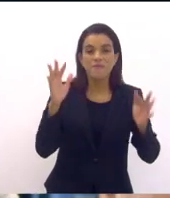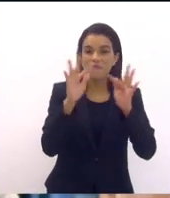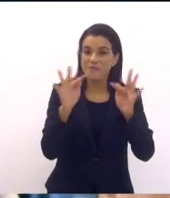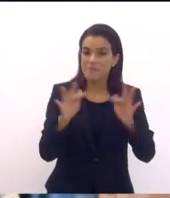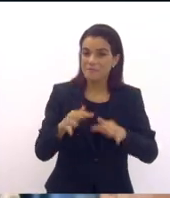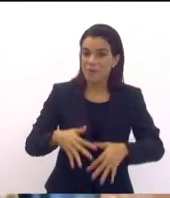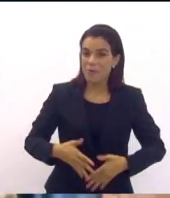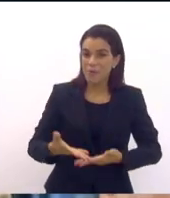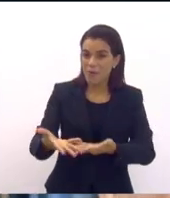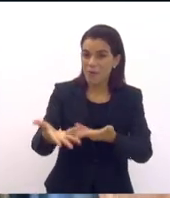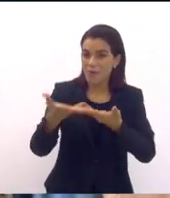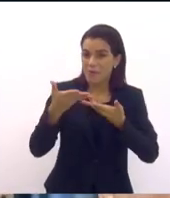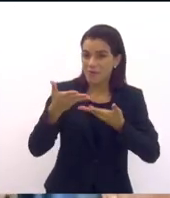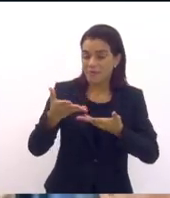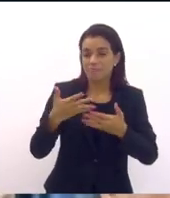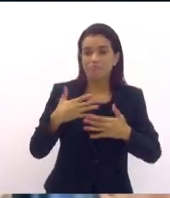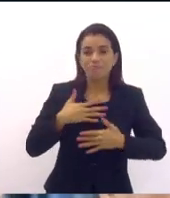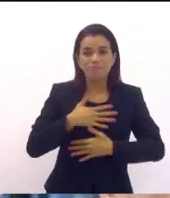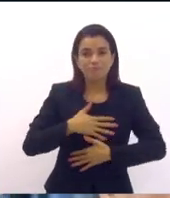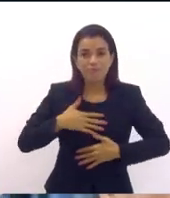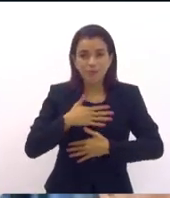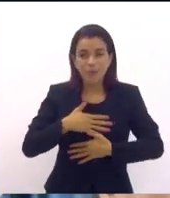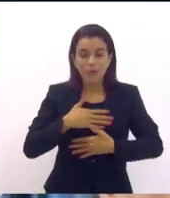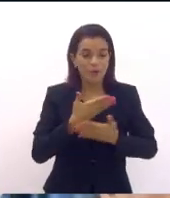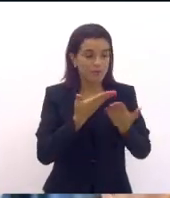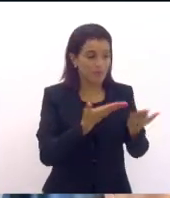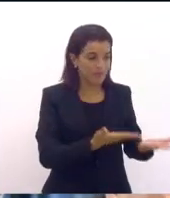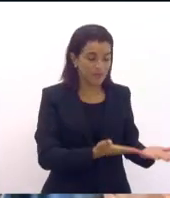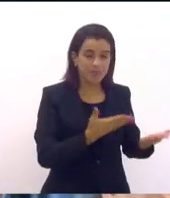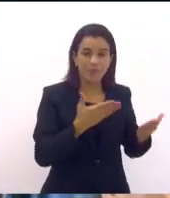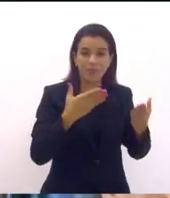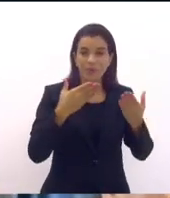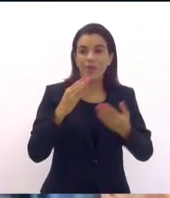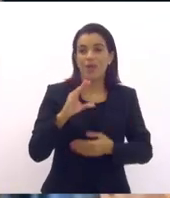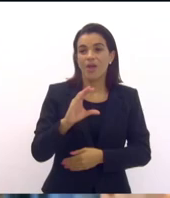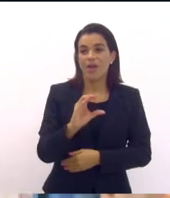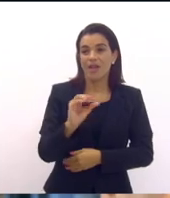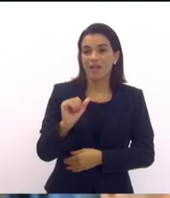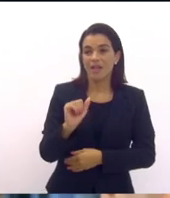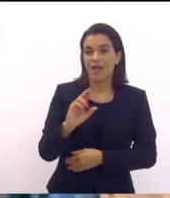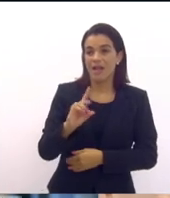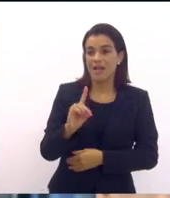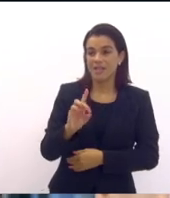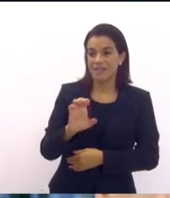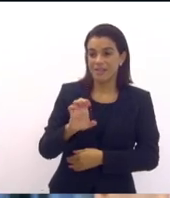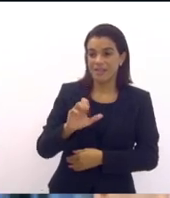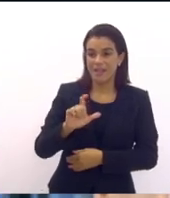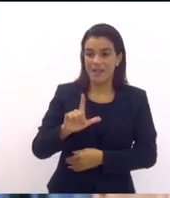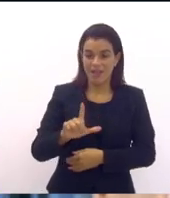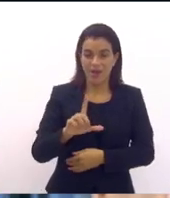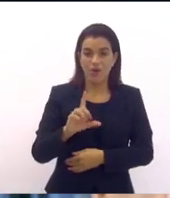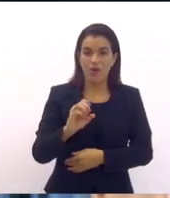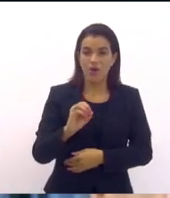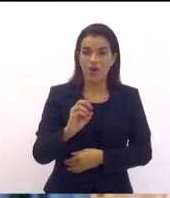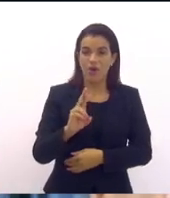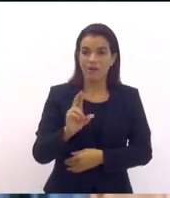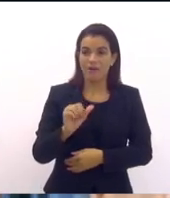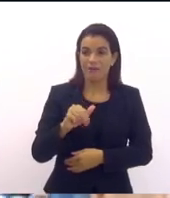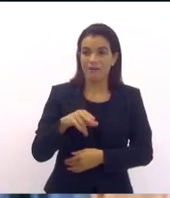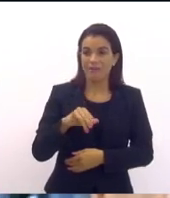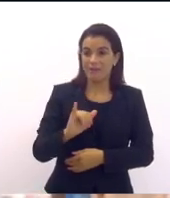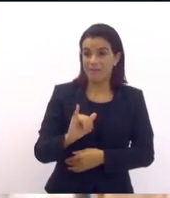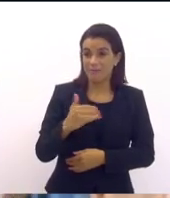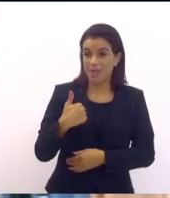na Expo religião cumprimento na figura do nosso Cardeal Dom Orani a todos os líderes religiosos aqui presentes e eu